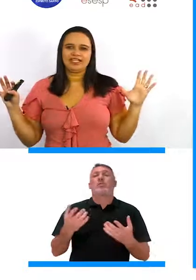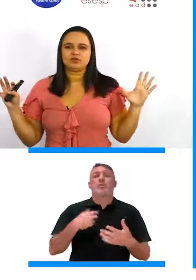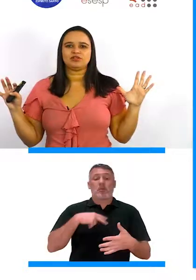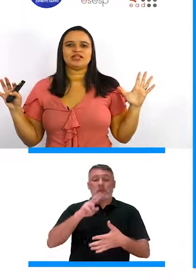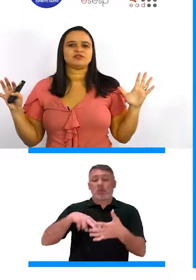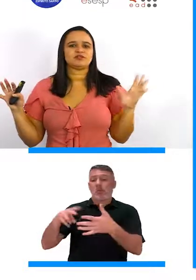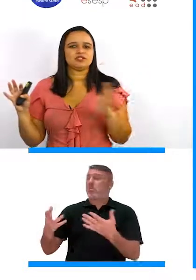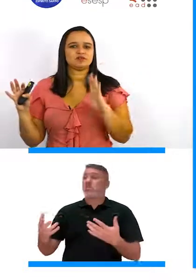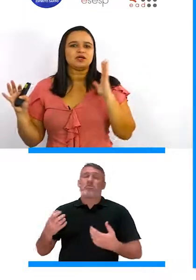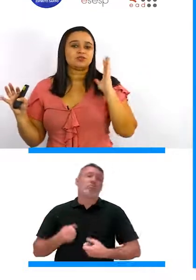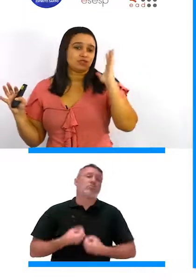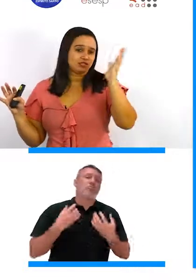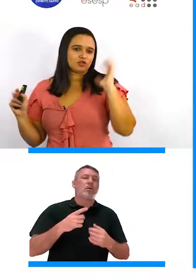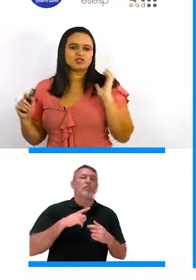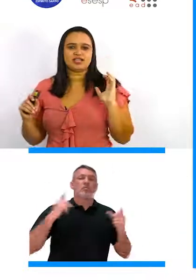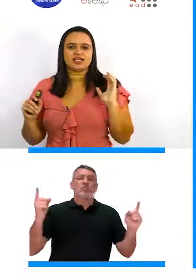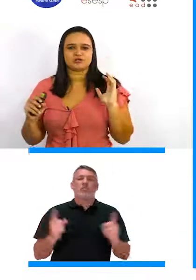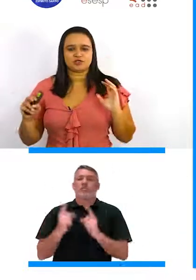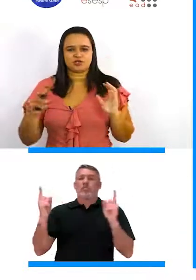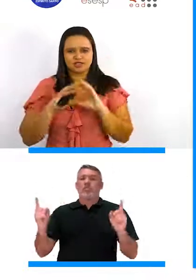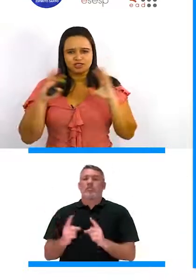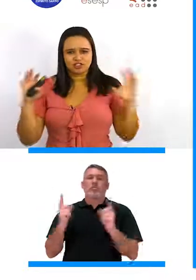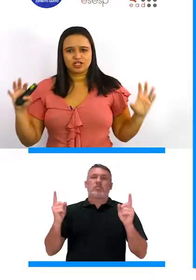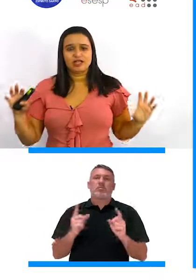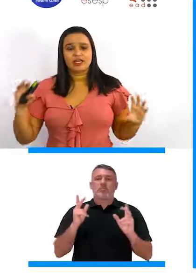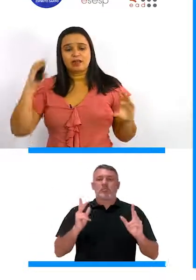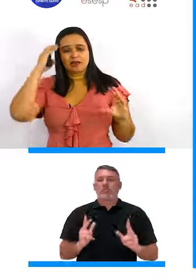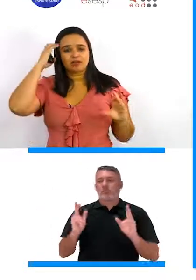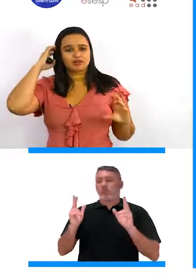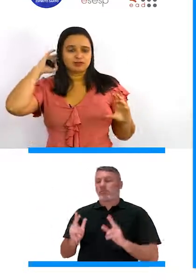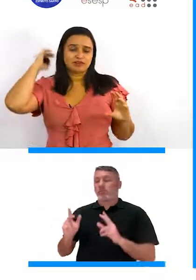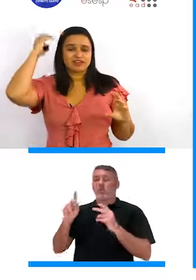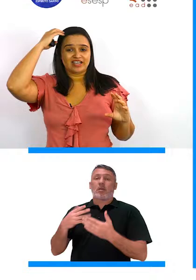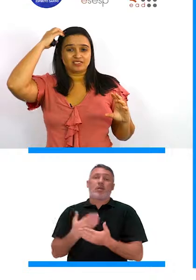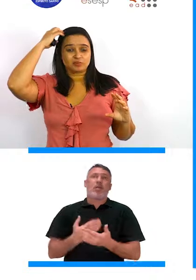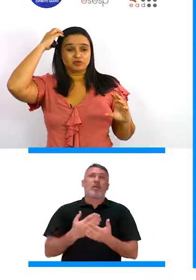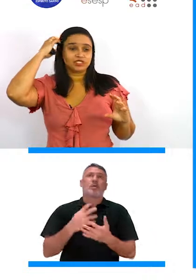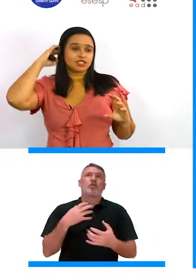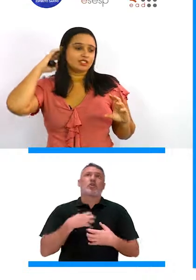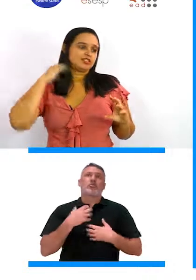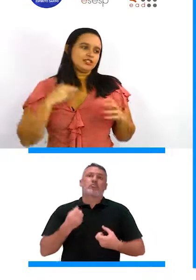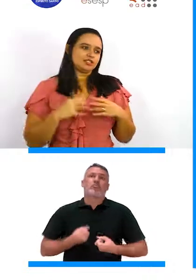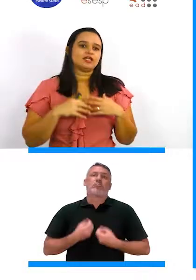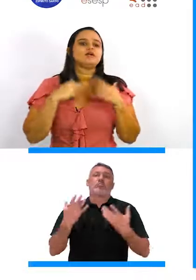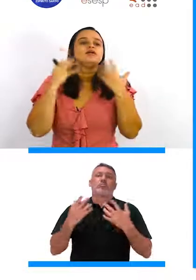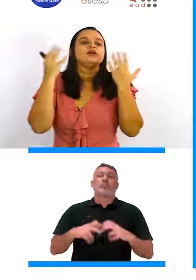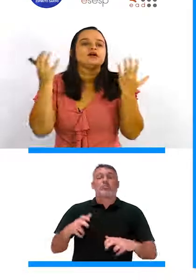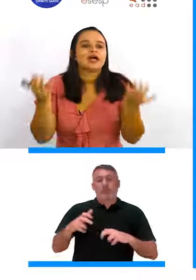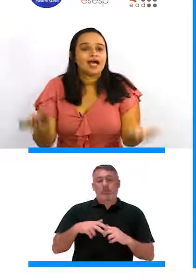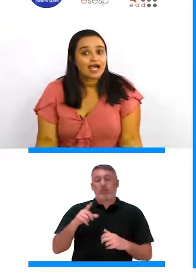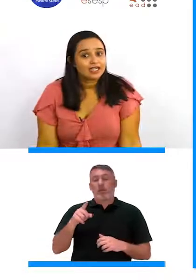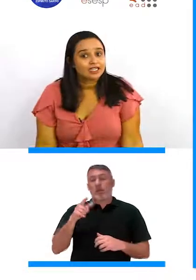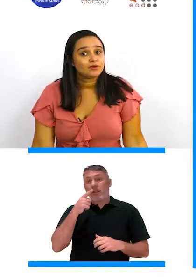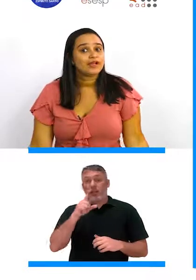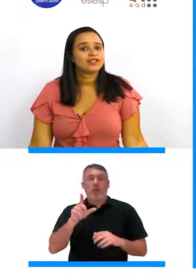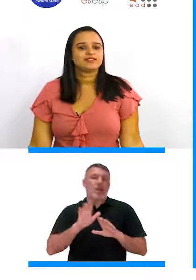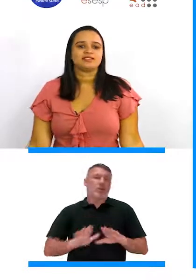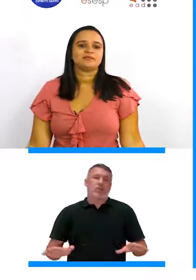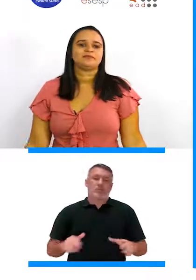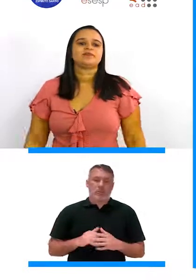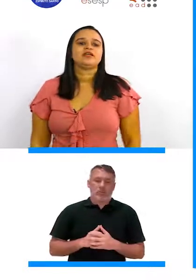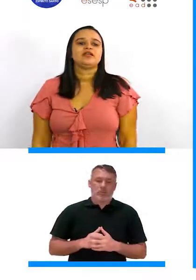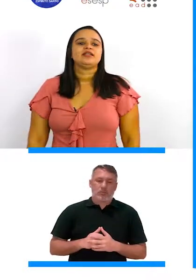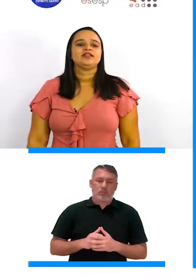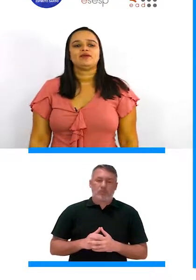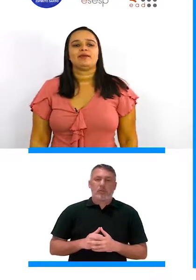estou lendo nada, estou lendo só o slide, mas o restante é uma fala espontânea. Então, a língua é